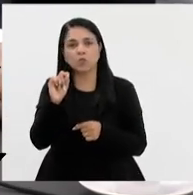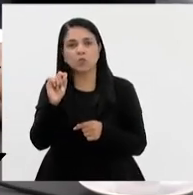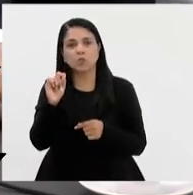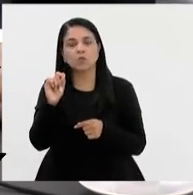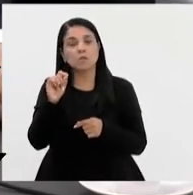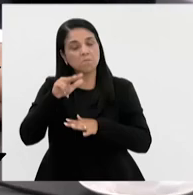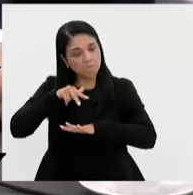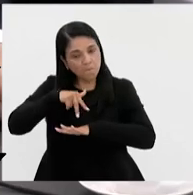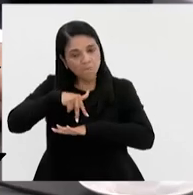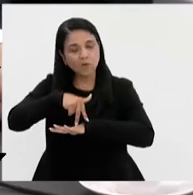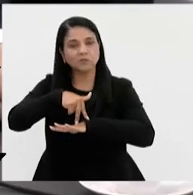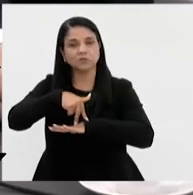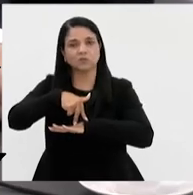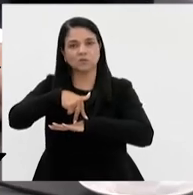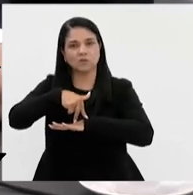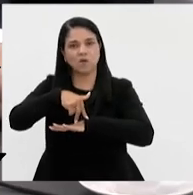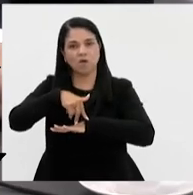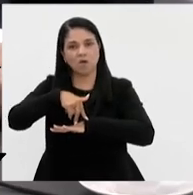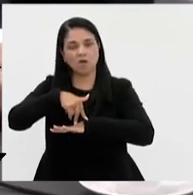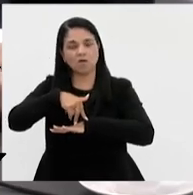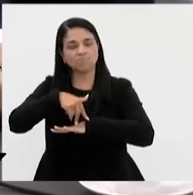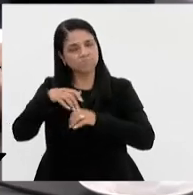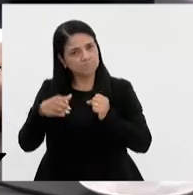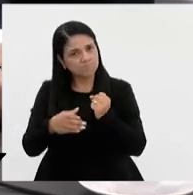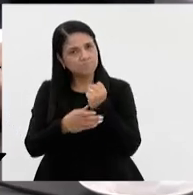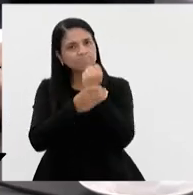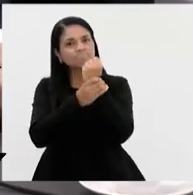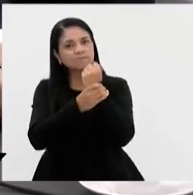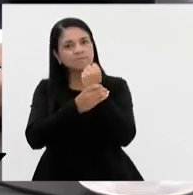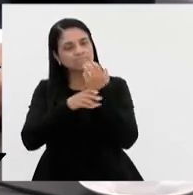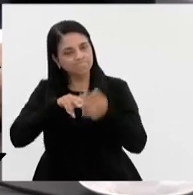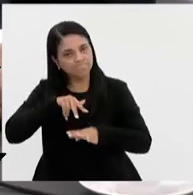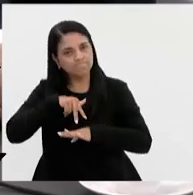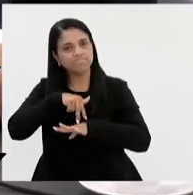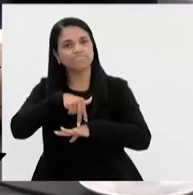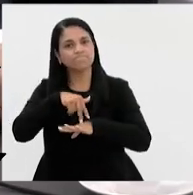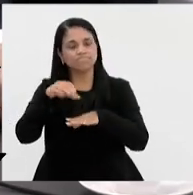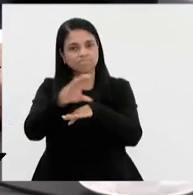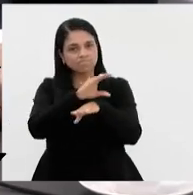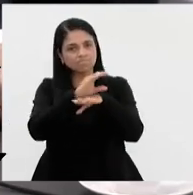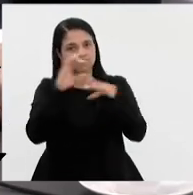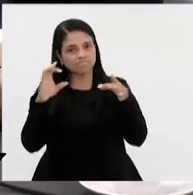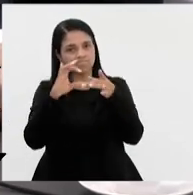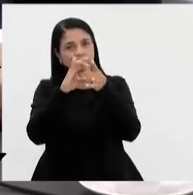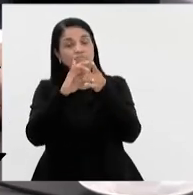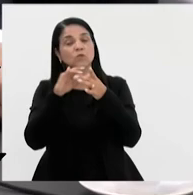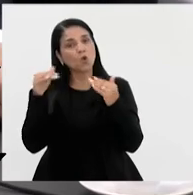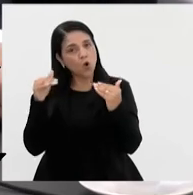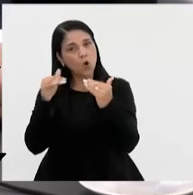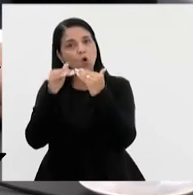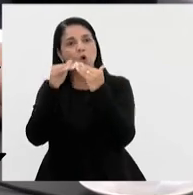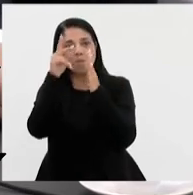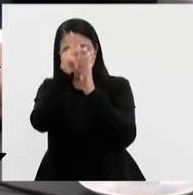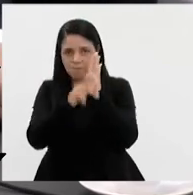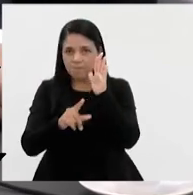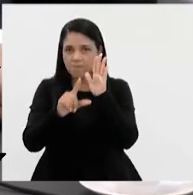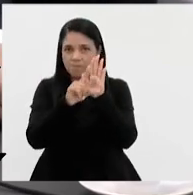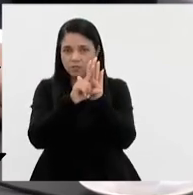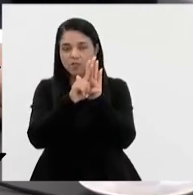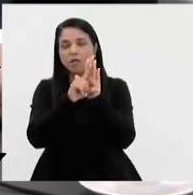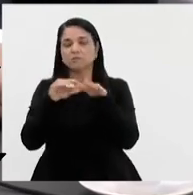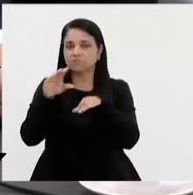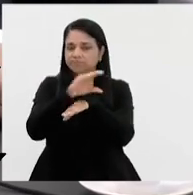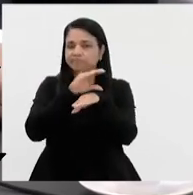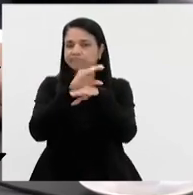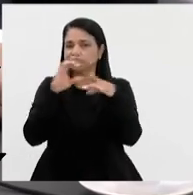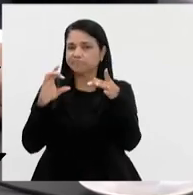se posicionar com muita segurança no que diz respeito à constitucionalidade. E eu concordo que o seu projeto é